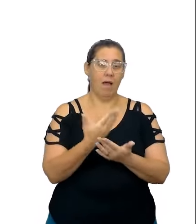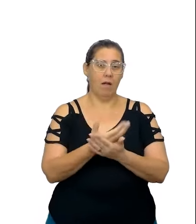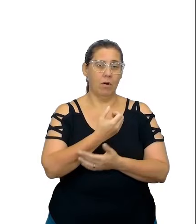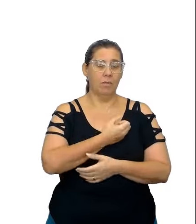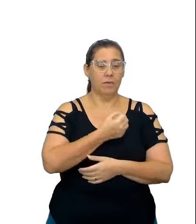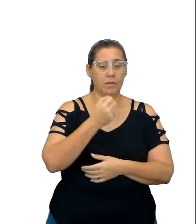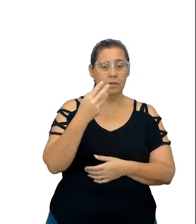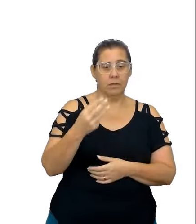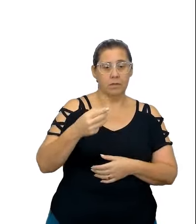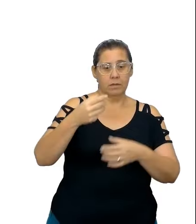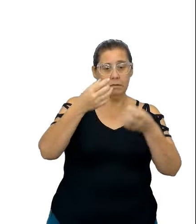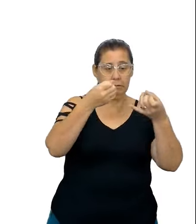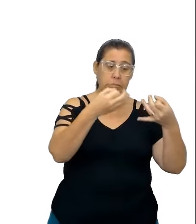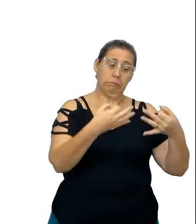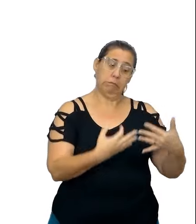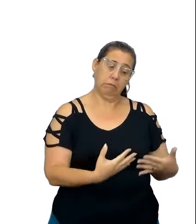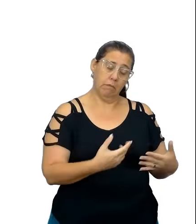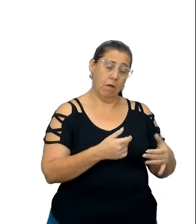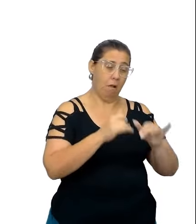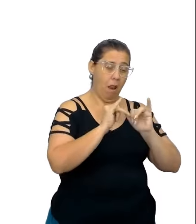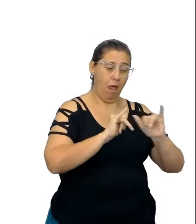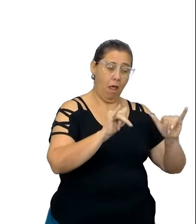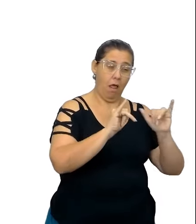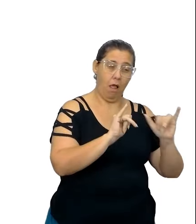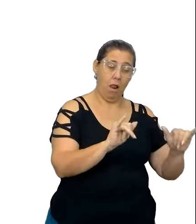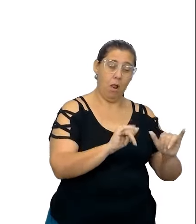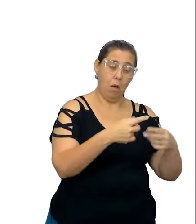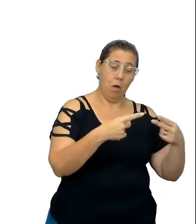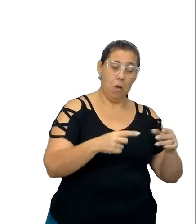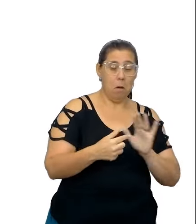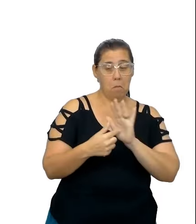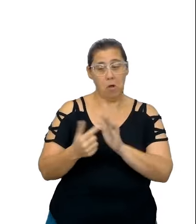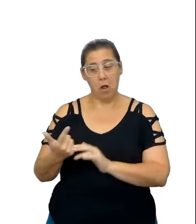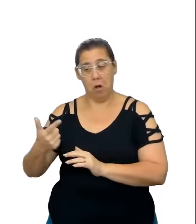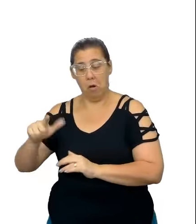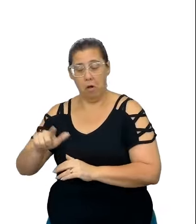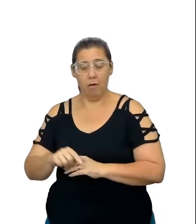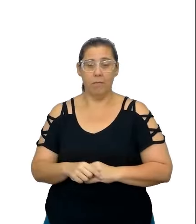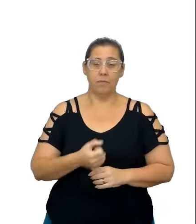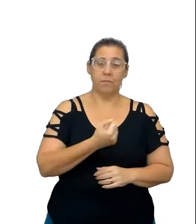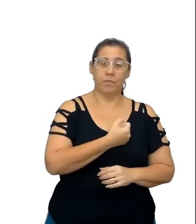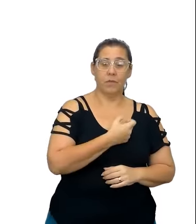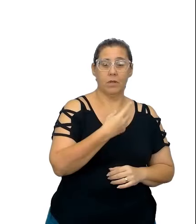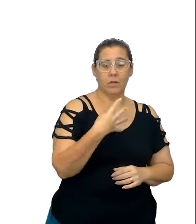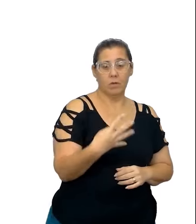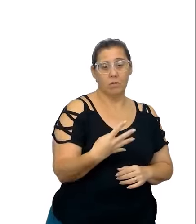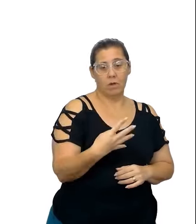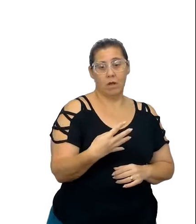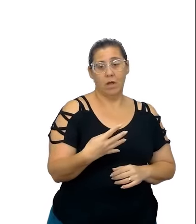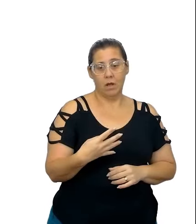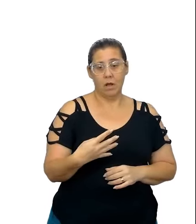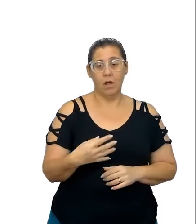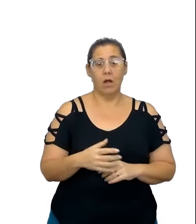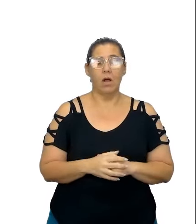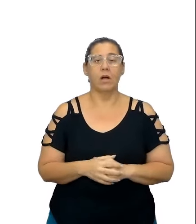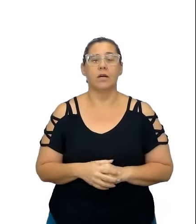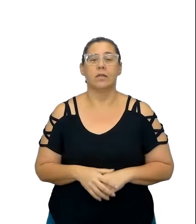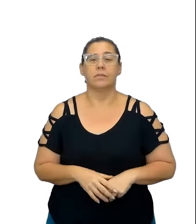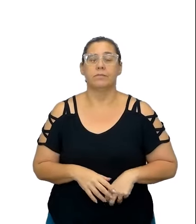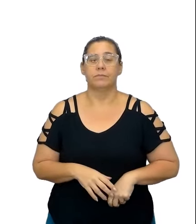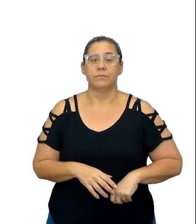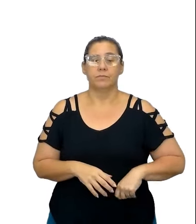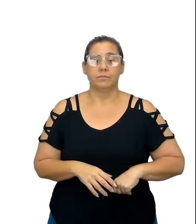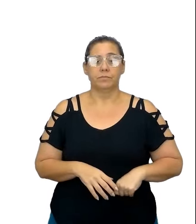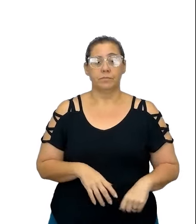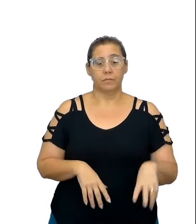3, falando uma coisa para dizer outra, ironia. A aula 4, crítica ao gênero textual charge, crítica no gênero textual